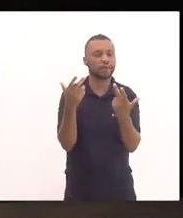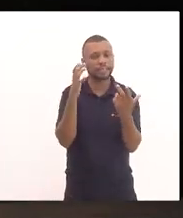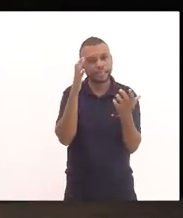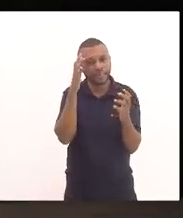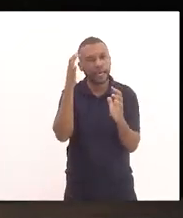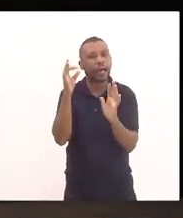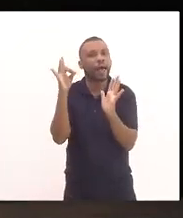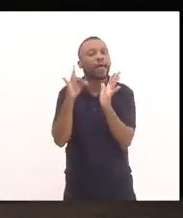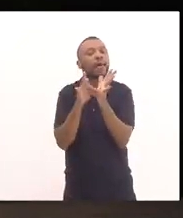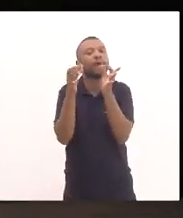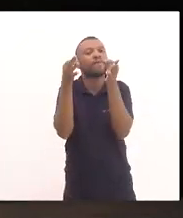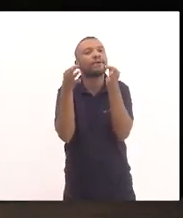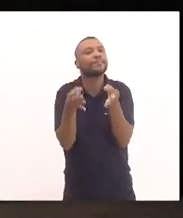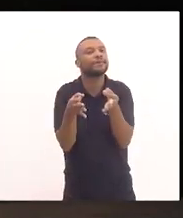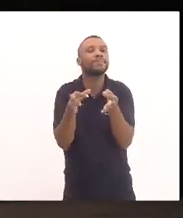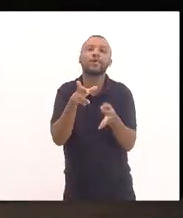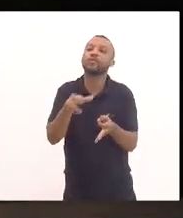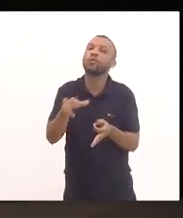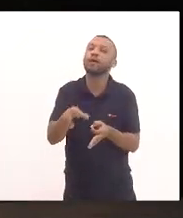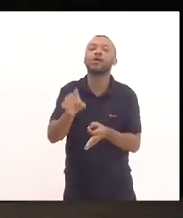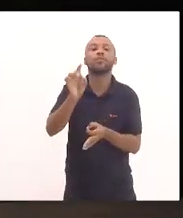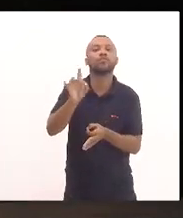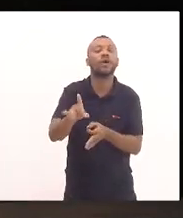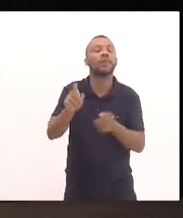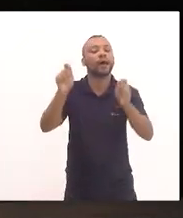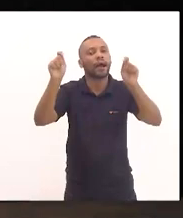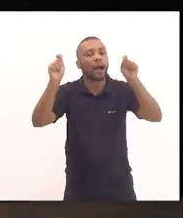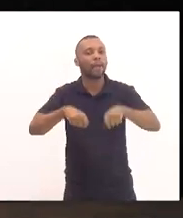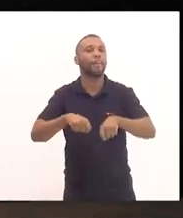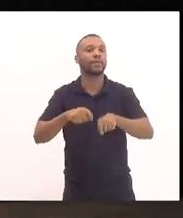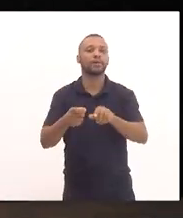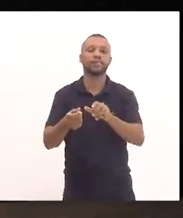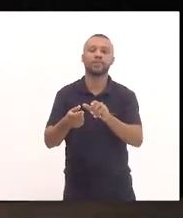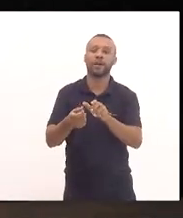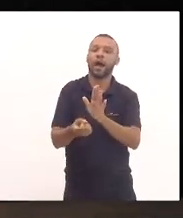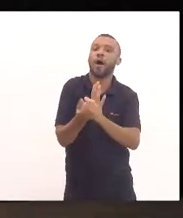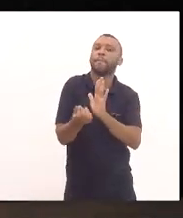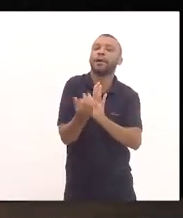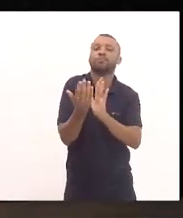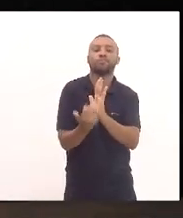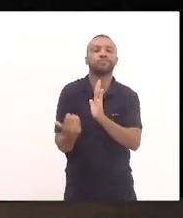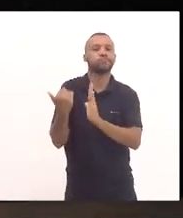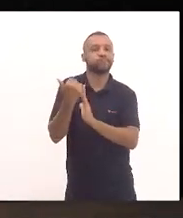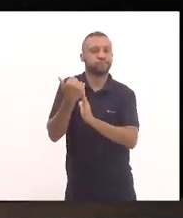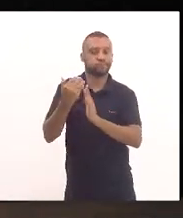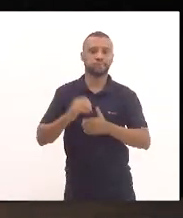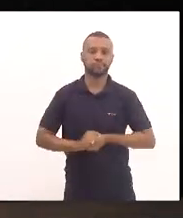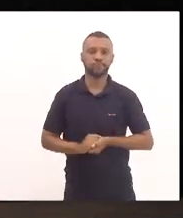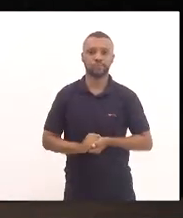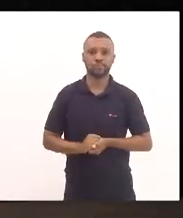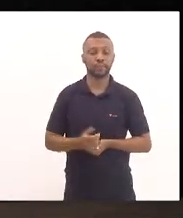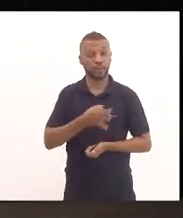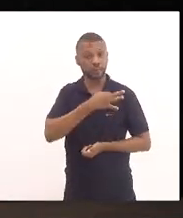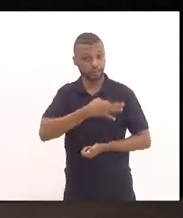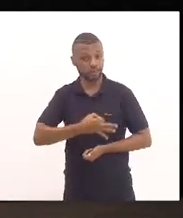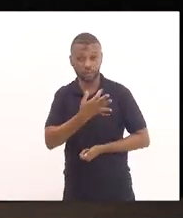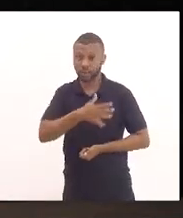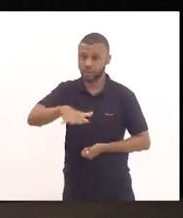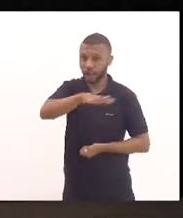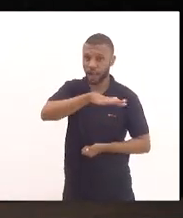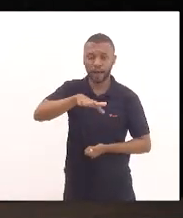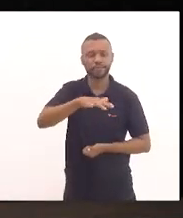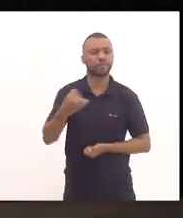só na capacidade de aumento de produção, na dignidade desse campo tão importante para a